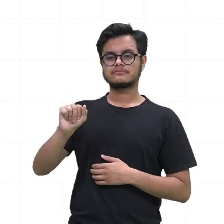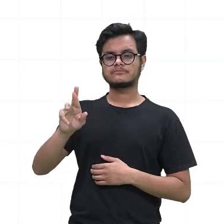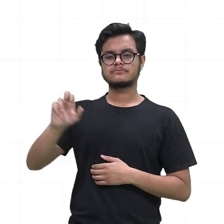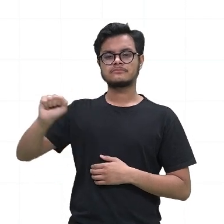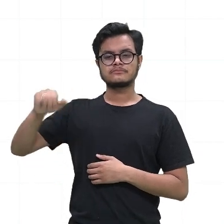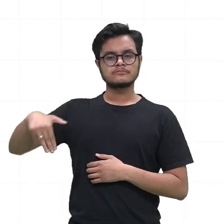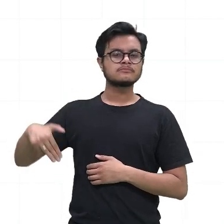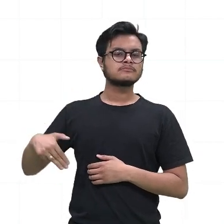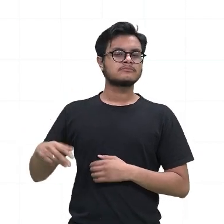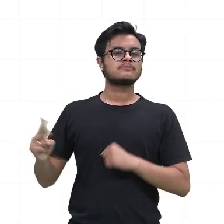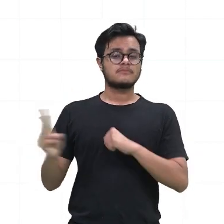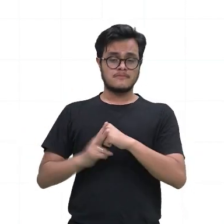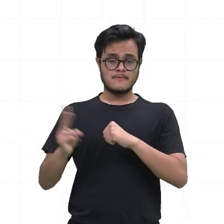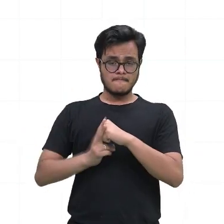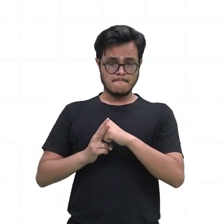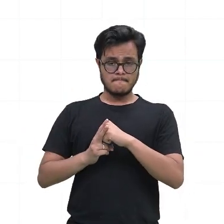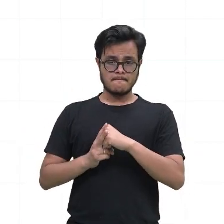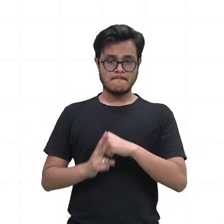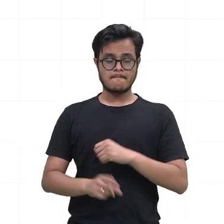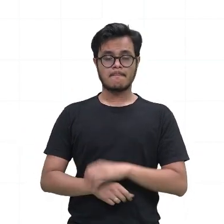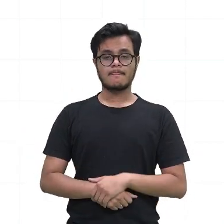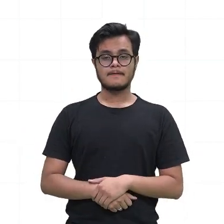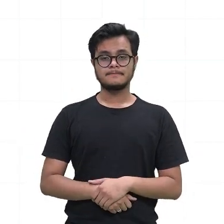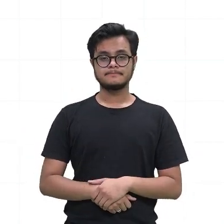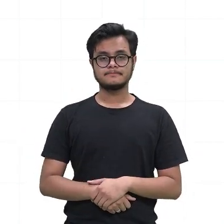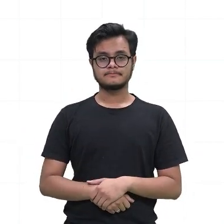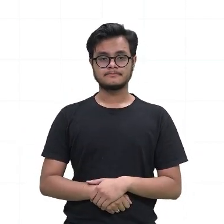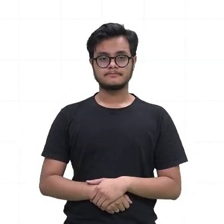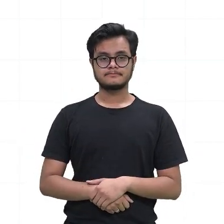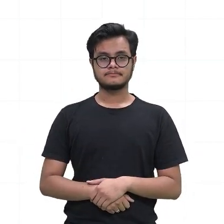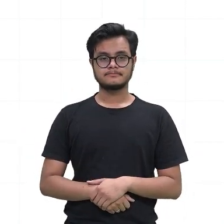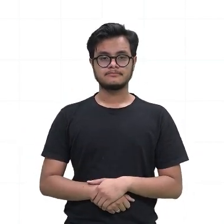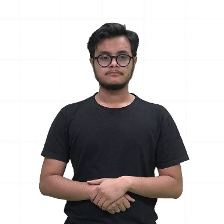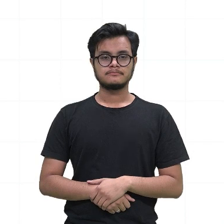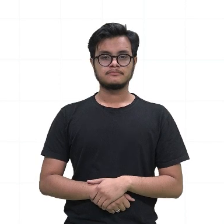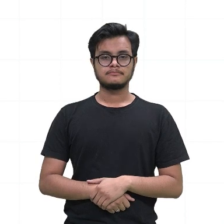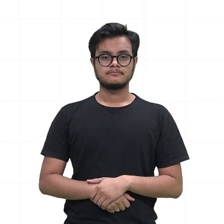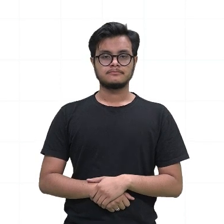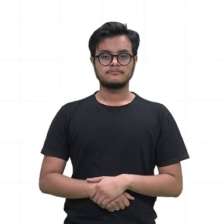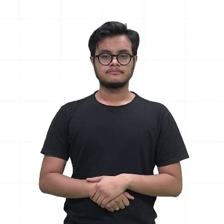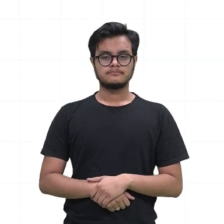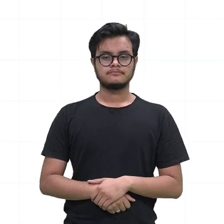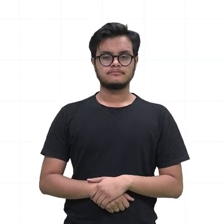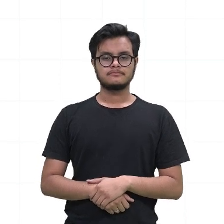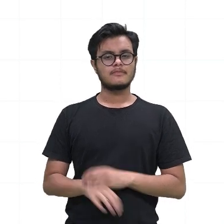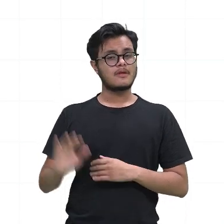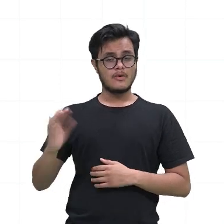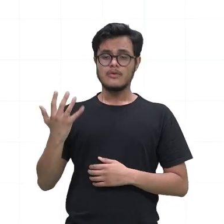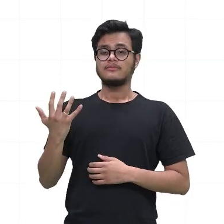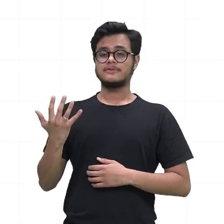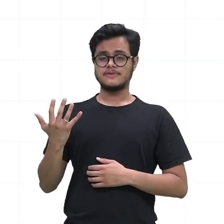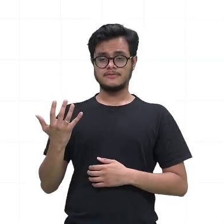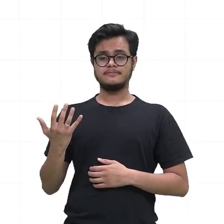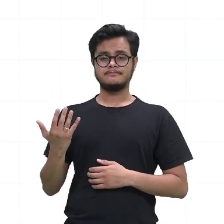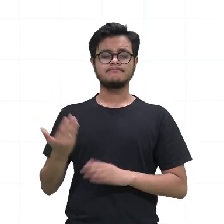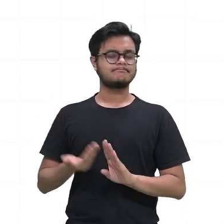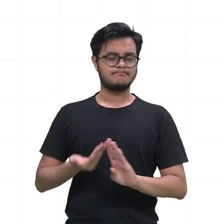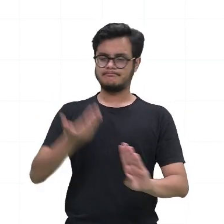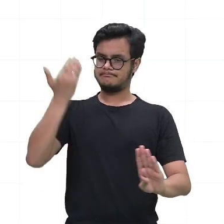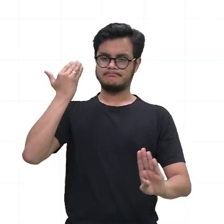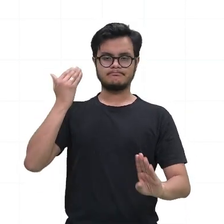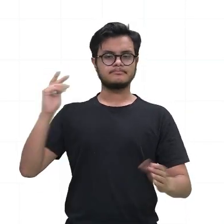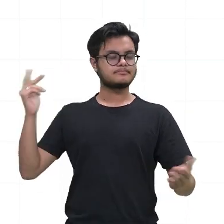só, né? Então temos aí um verbo que indica algo no passado, ocorreu no